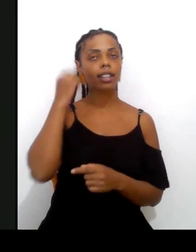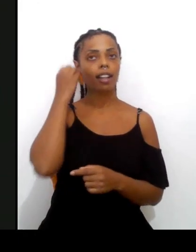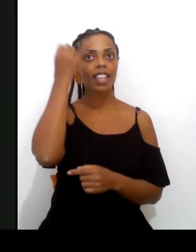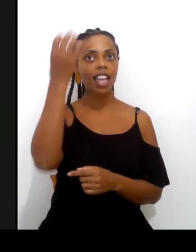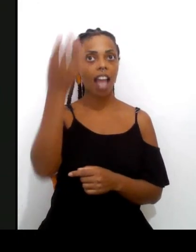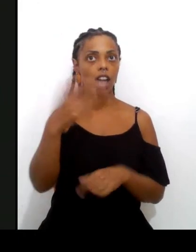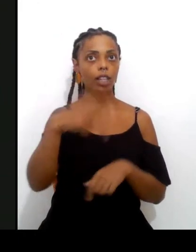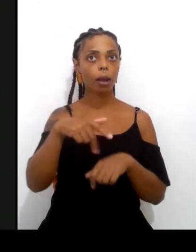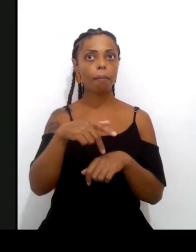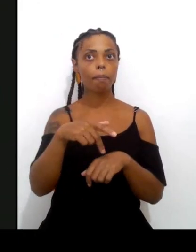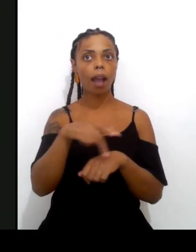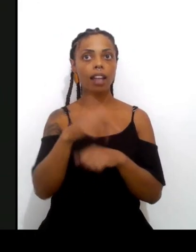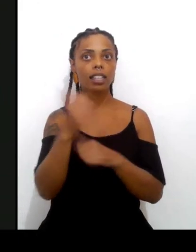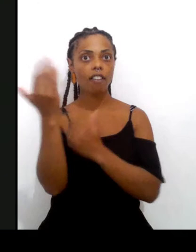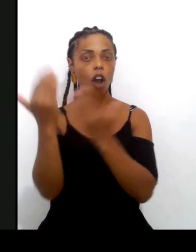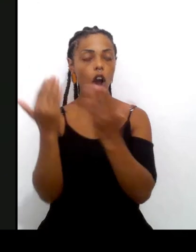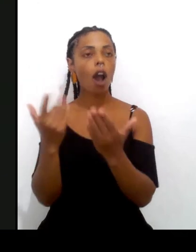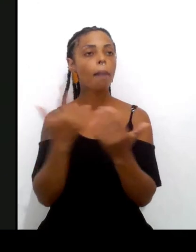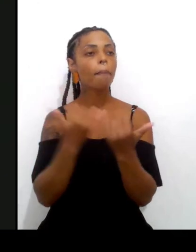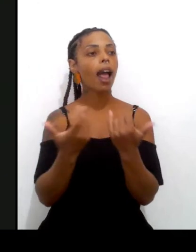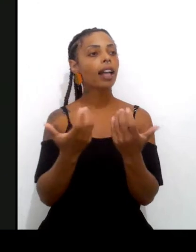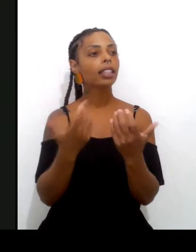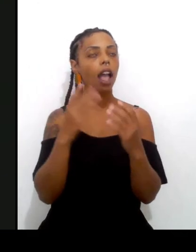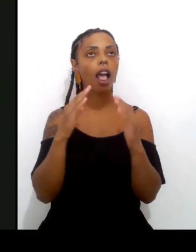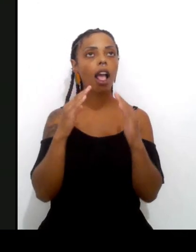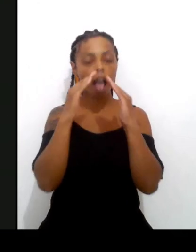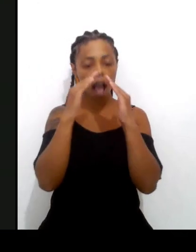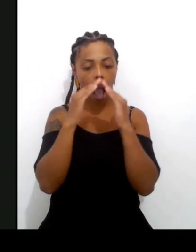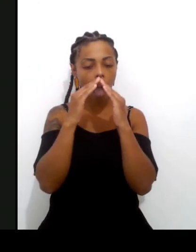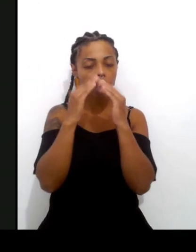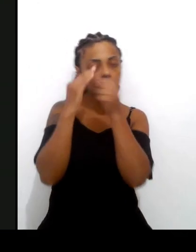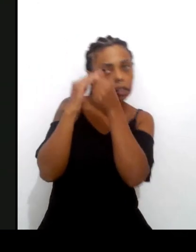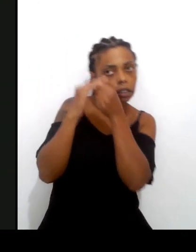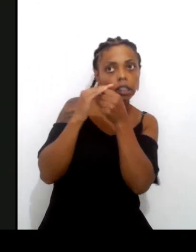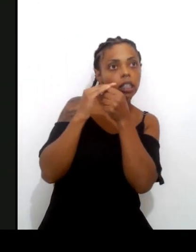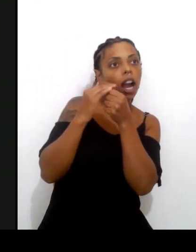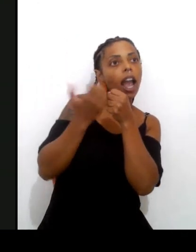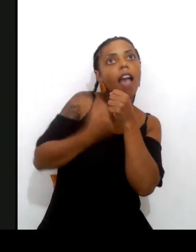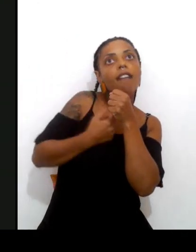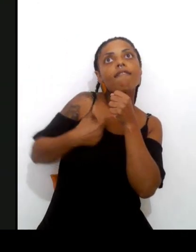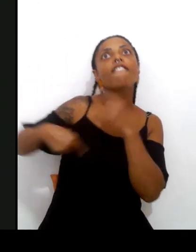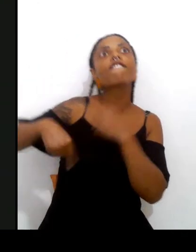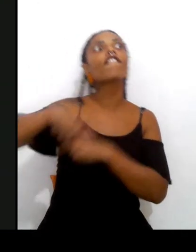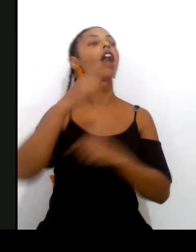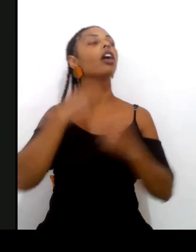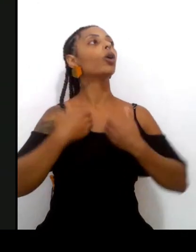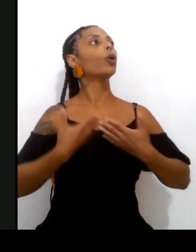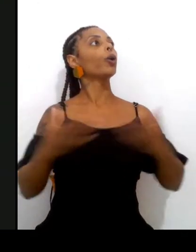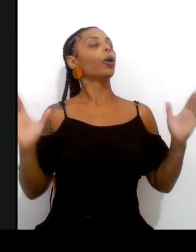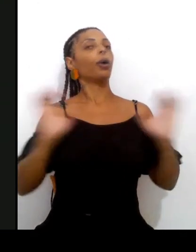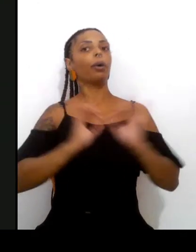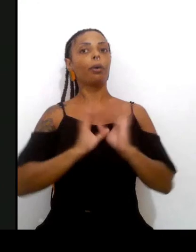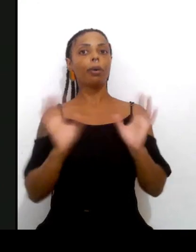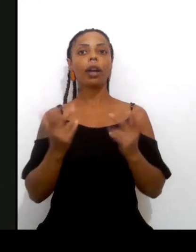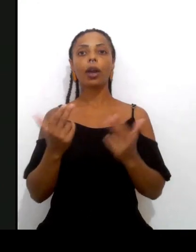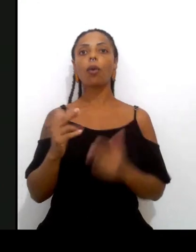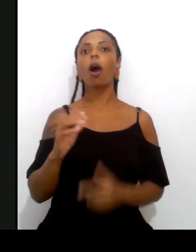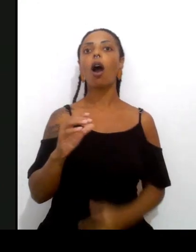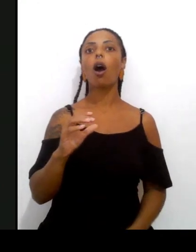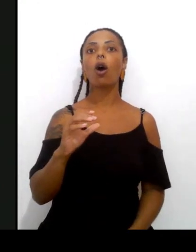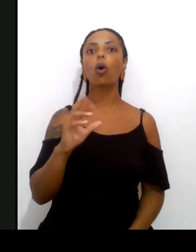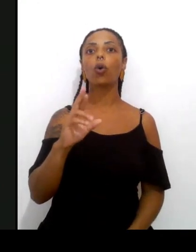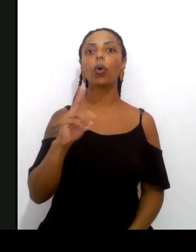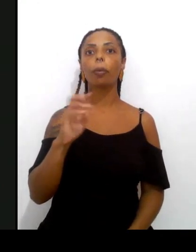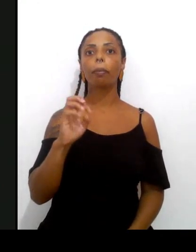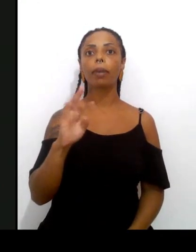escapar de um ambiente repressivo da sua casa na grã-bretanha para alguns como rupertraft Cook que se mudou para o Marrocos